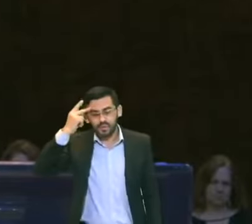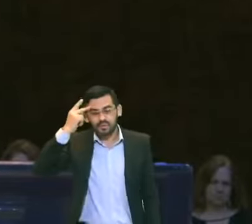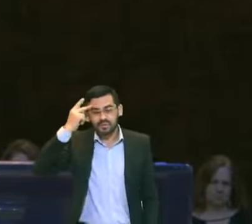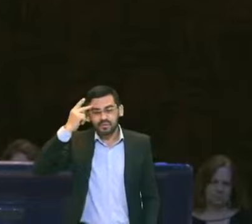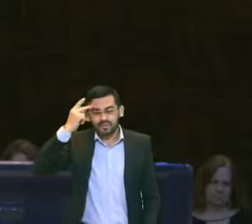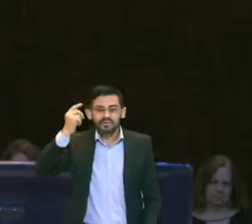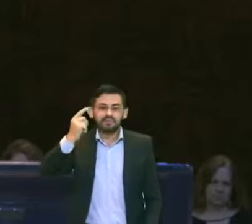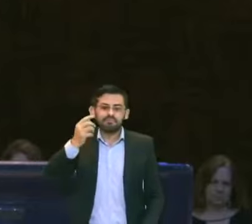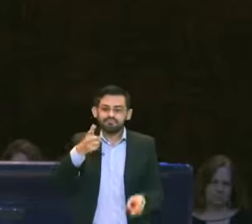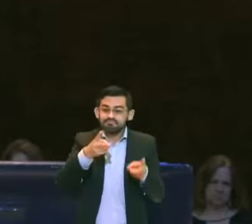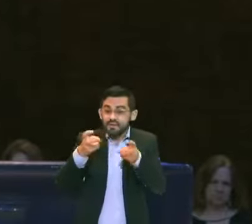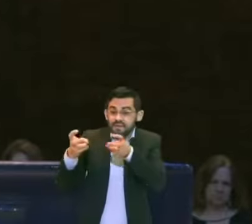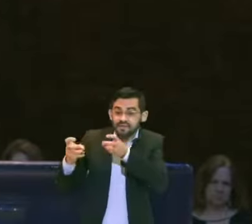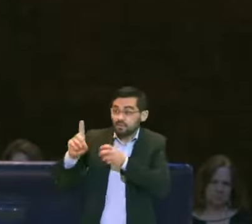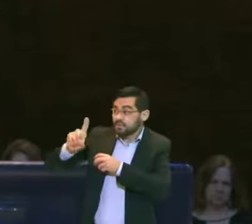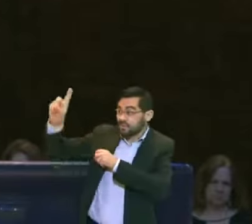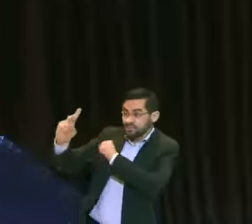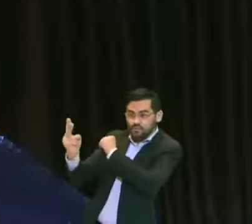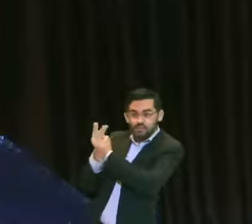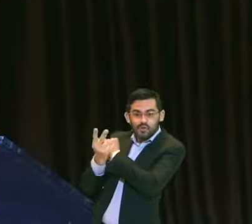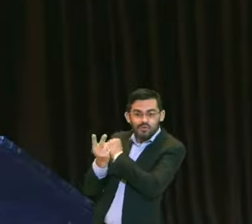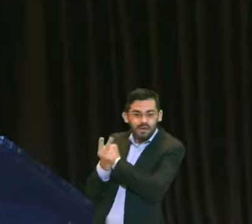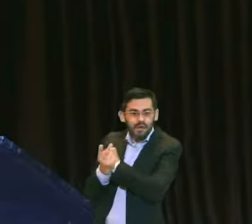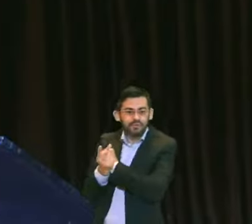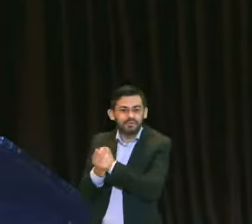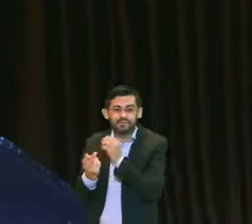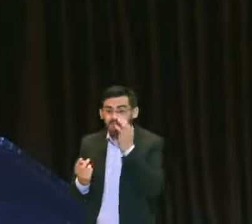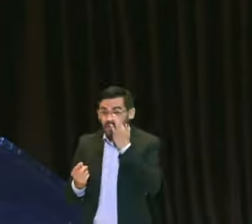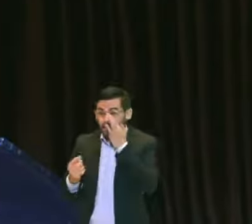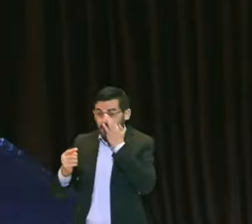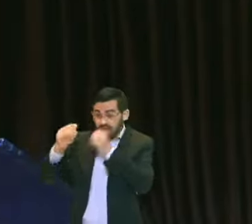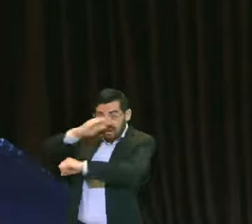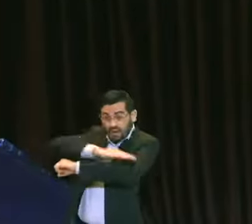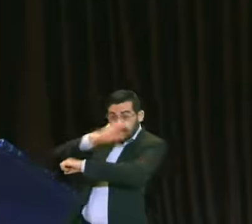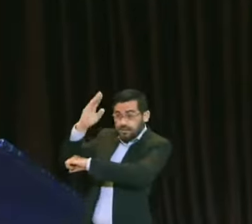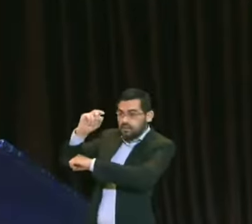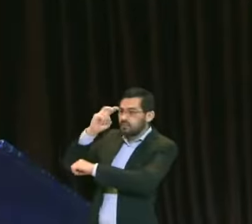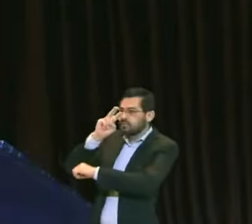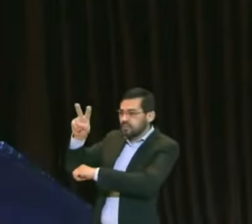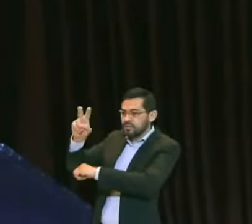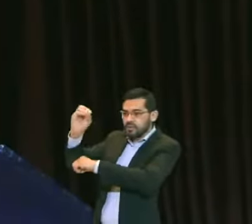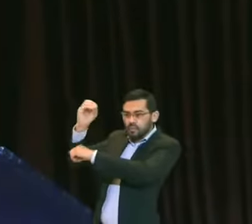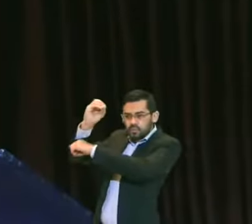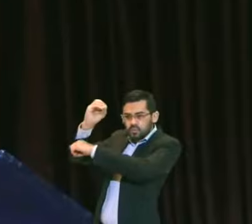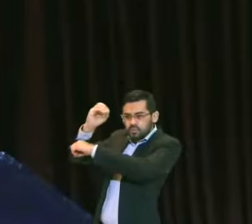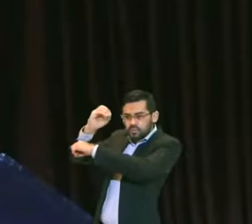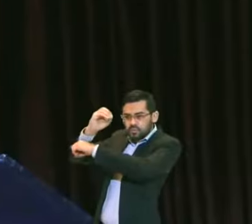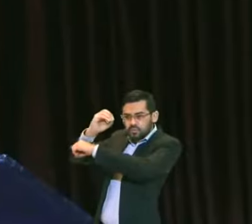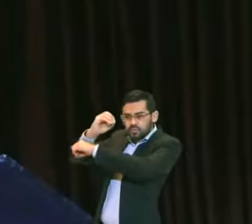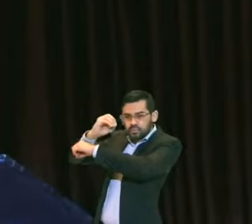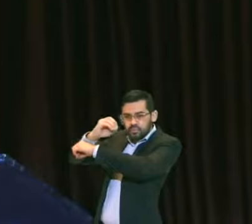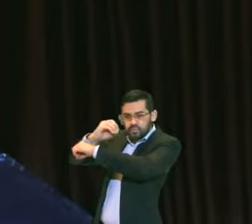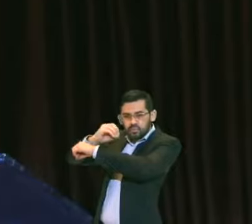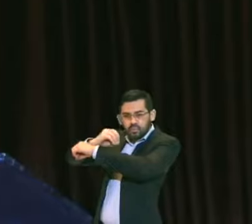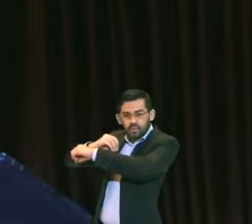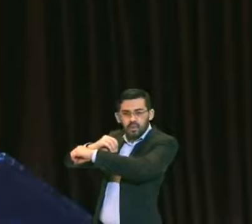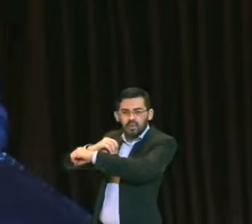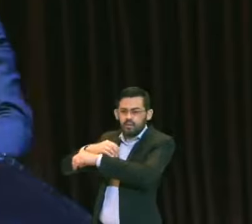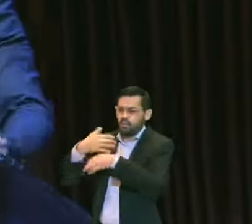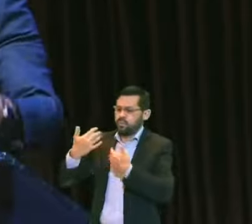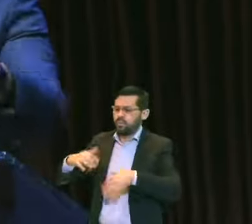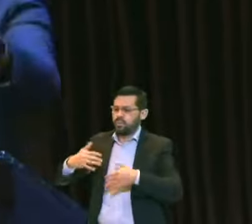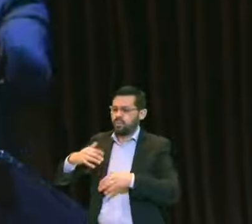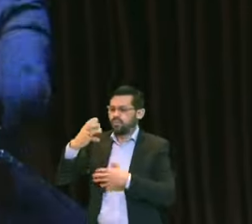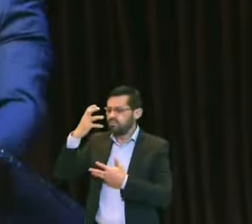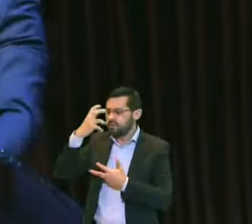a mão de Deus enquanto adora, olhando pela janela o sol se pôr lá fora. Hoje eu quero te